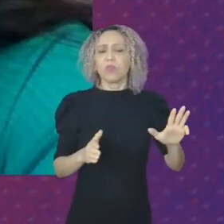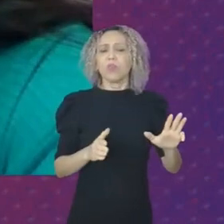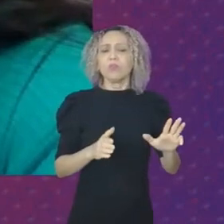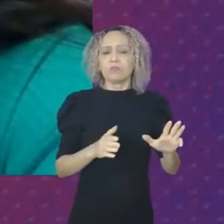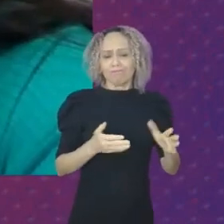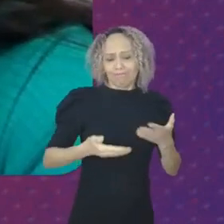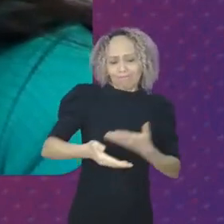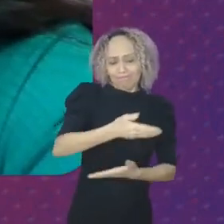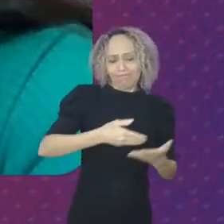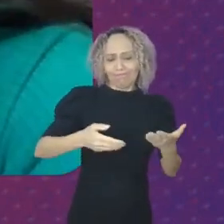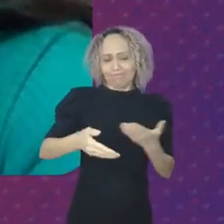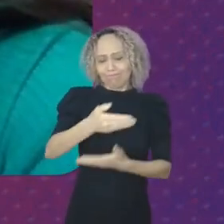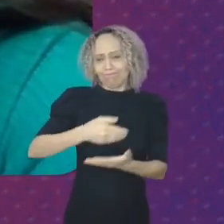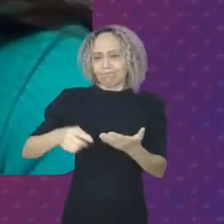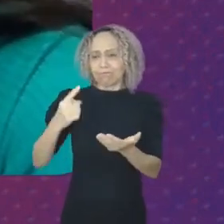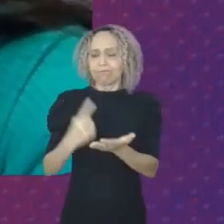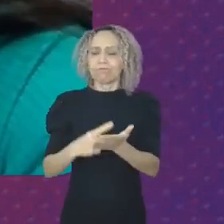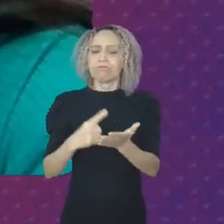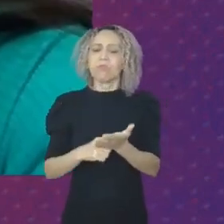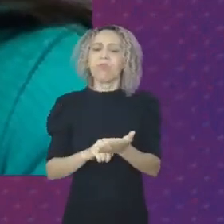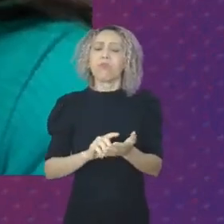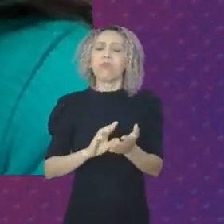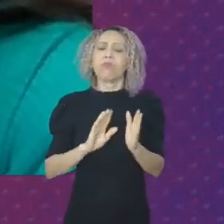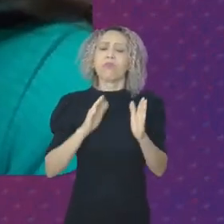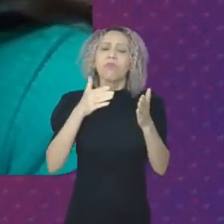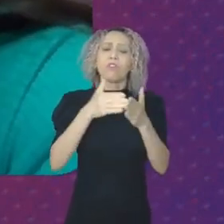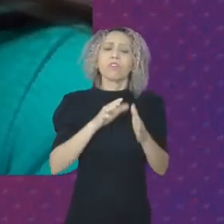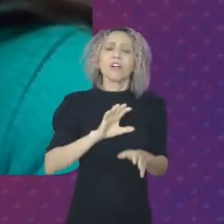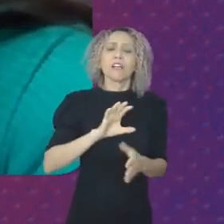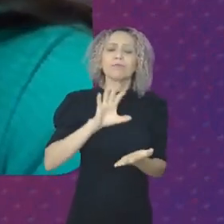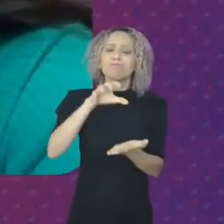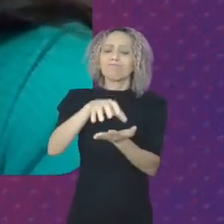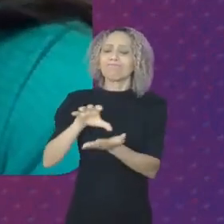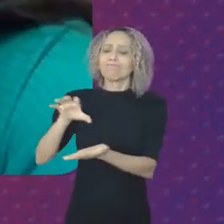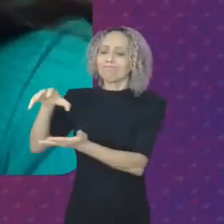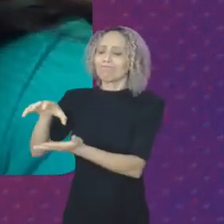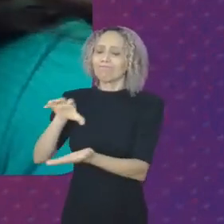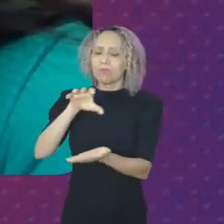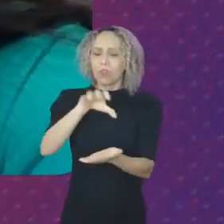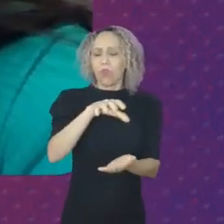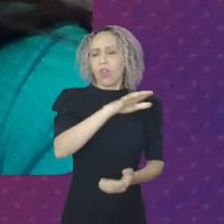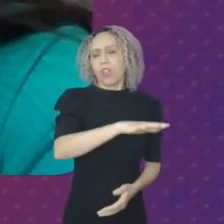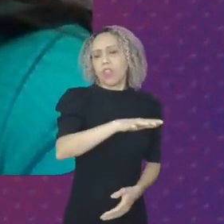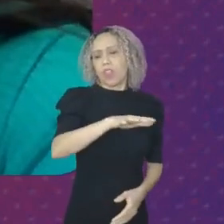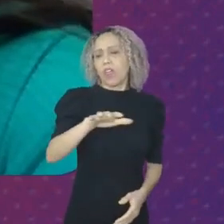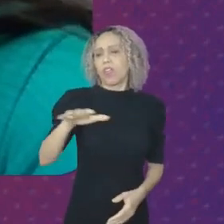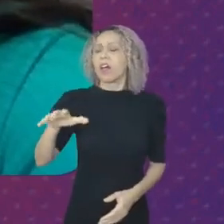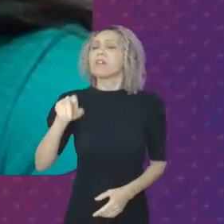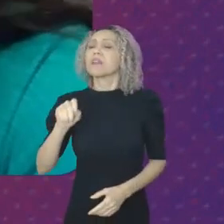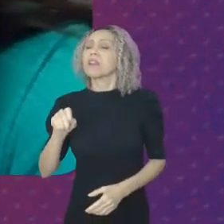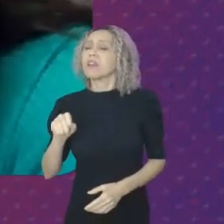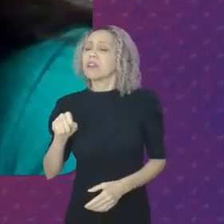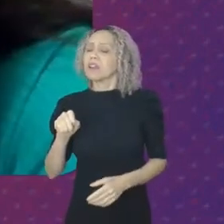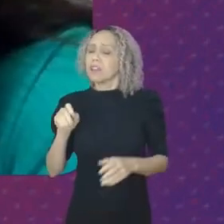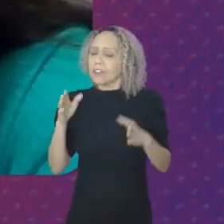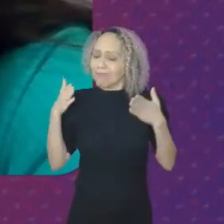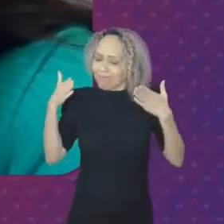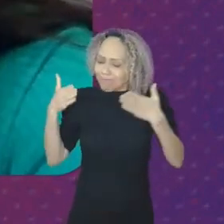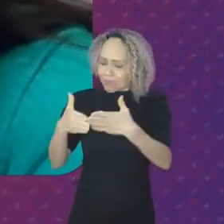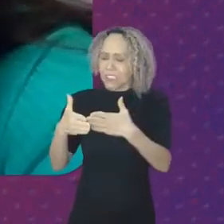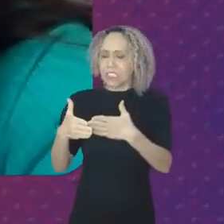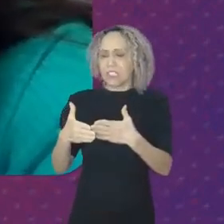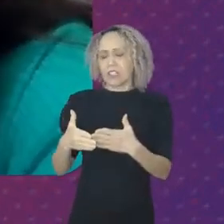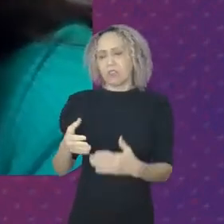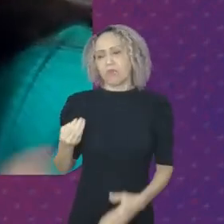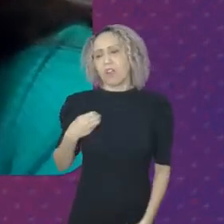áreas que dizem respeito à melhoria da qualidade de vida das mulheres brasileiras,